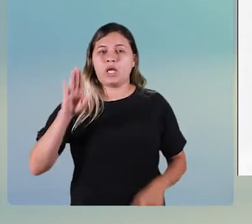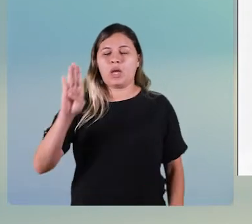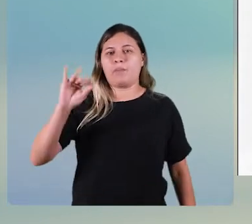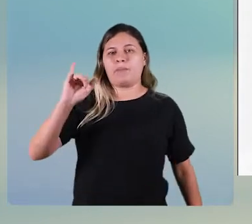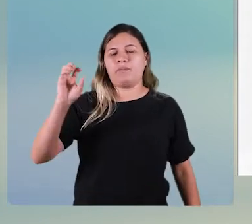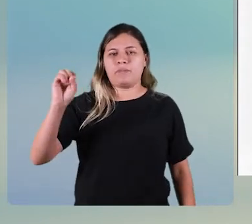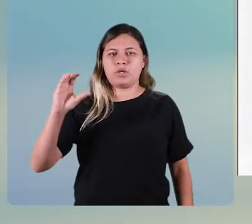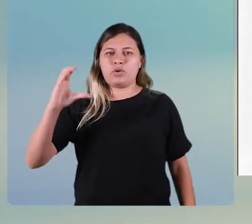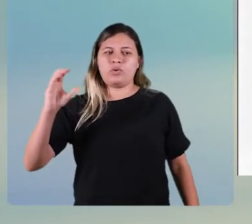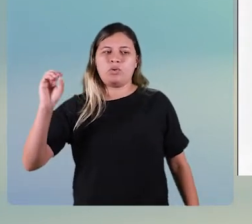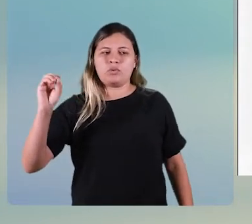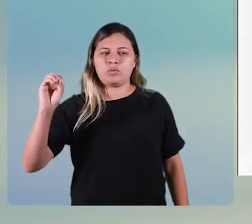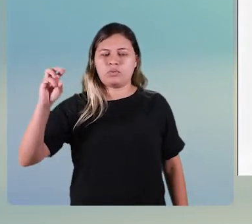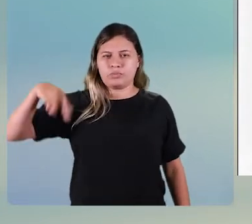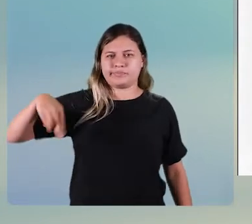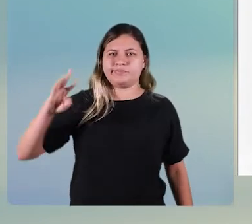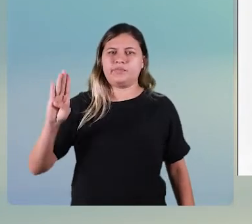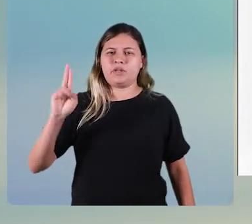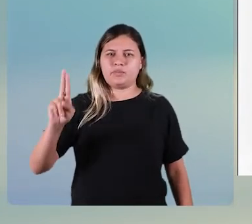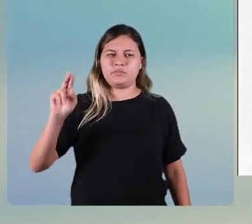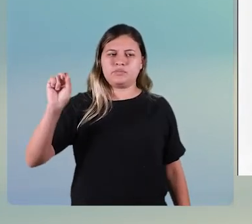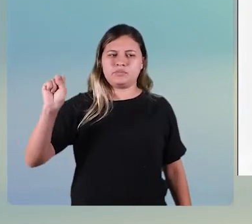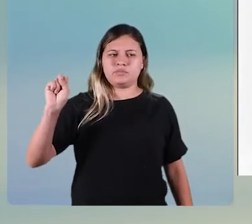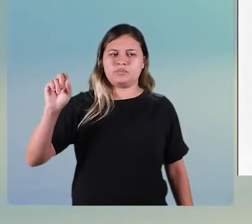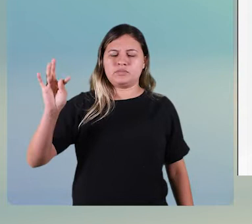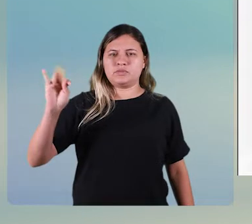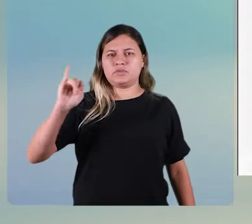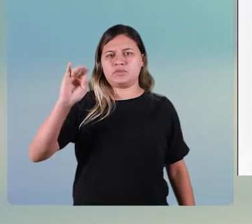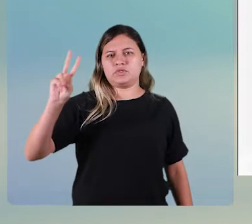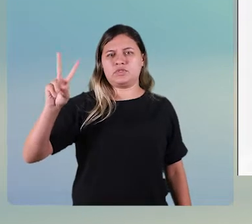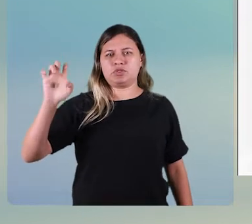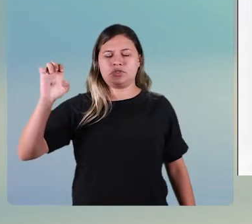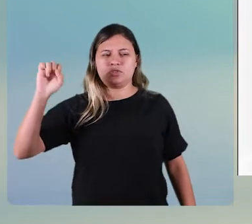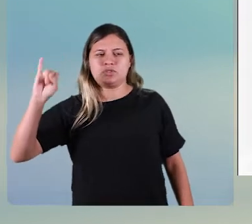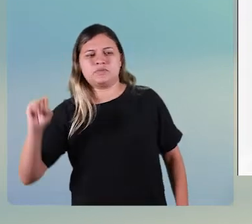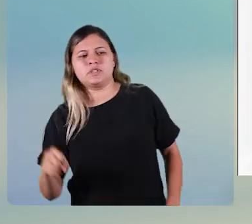e o biogás, né? Que são alternativas aos